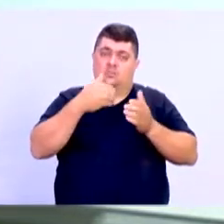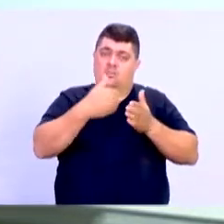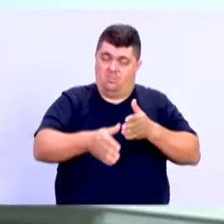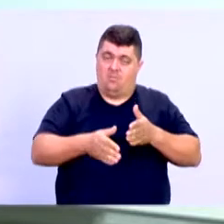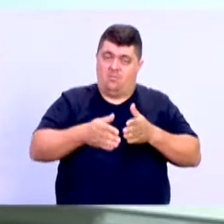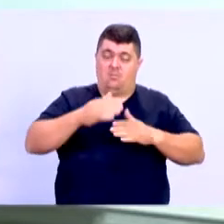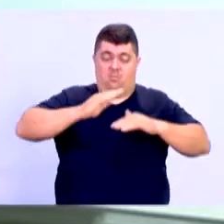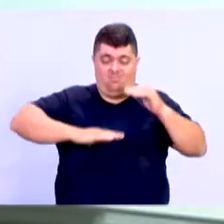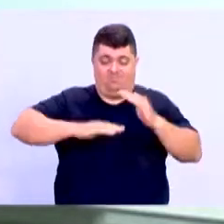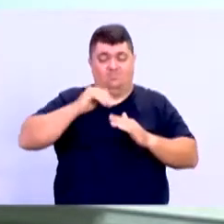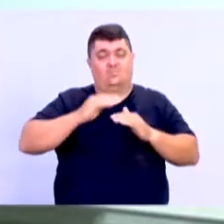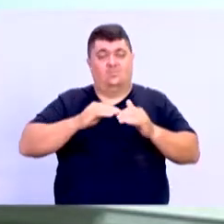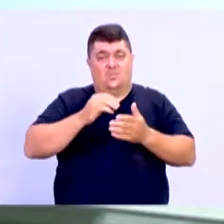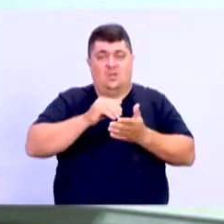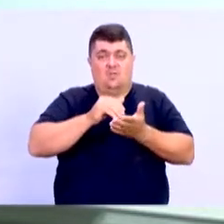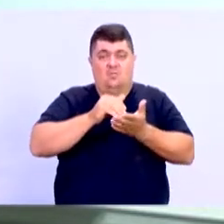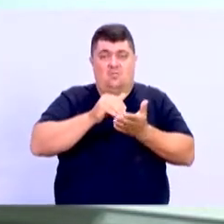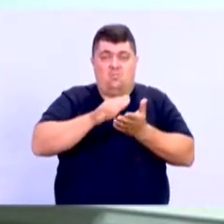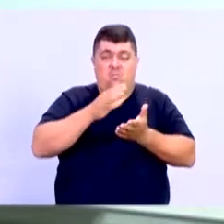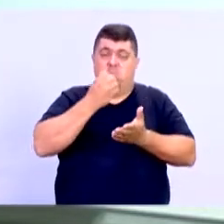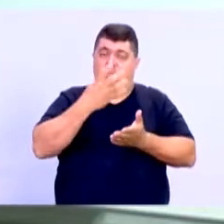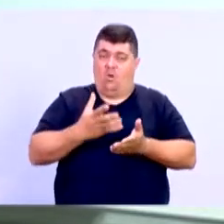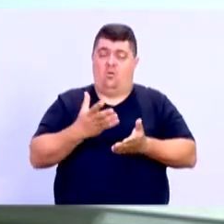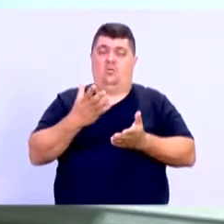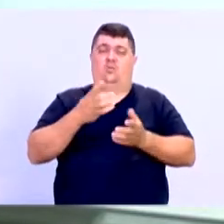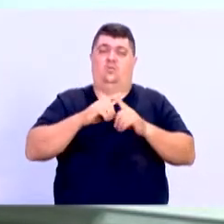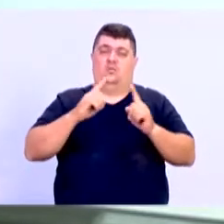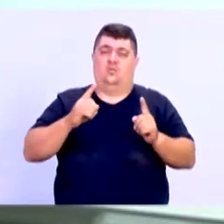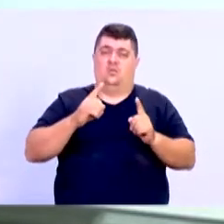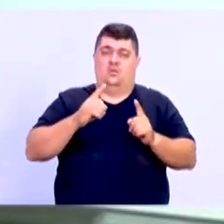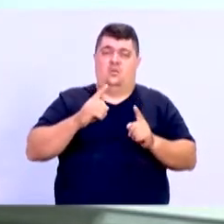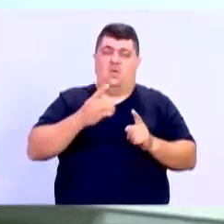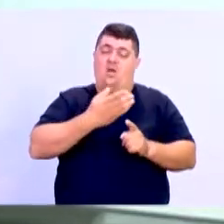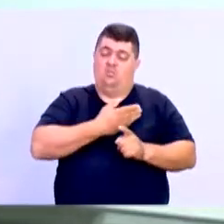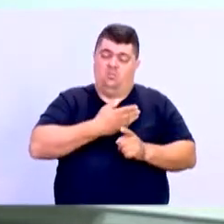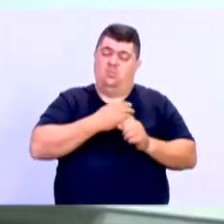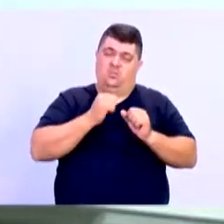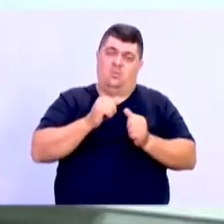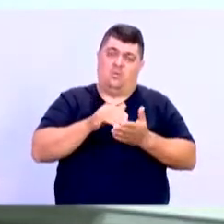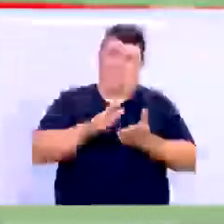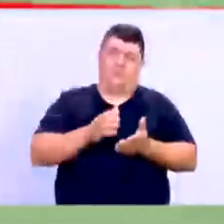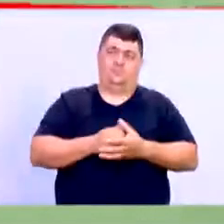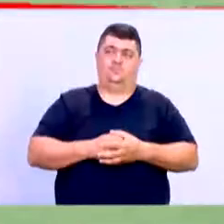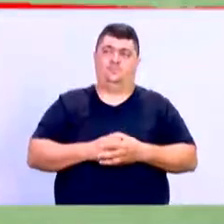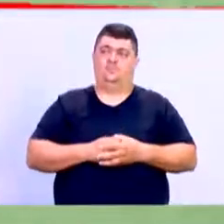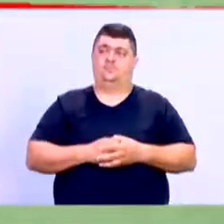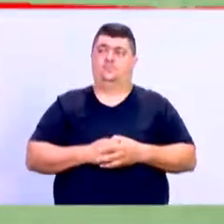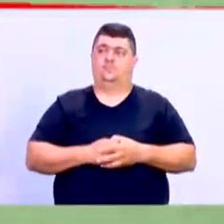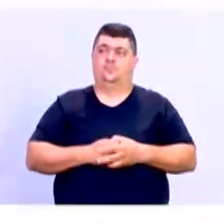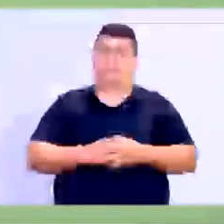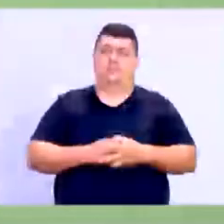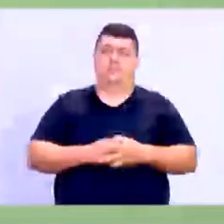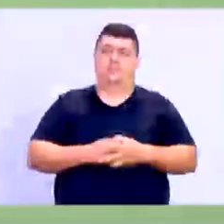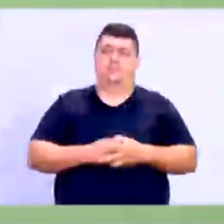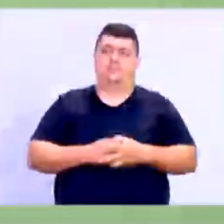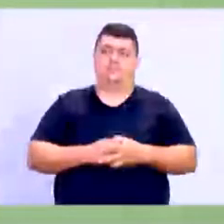um ótimo funcionário, um ótimo colaborador, um ótimo parceiro dentro da organização.